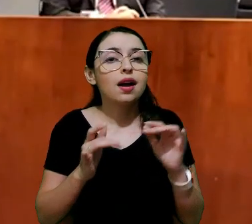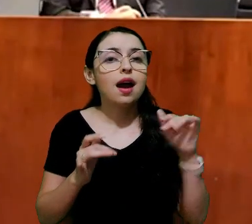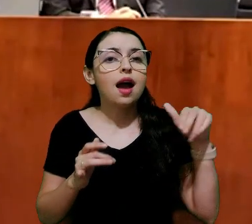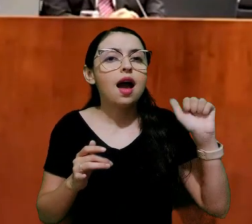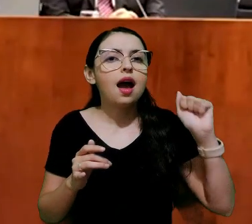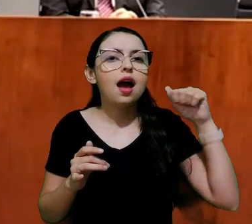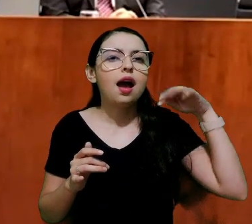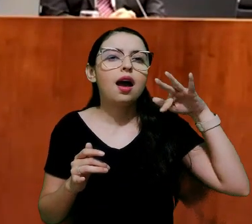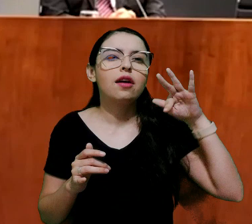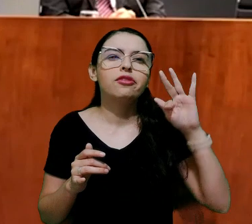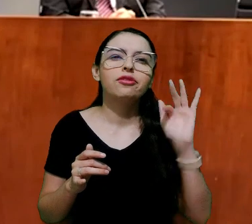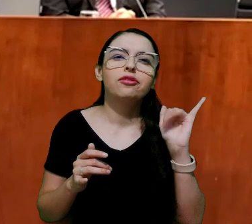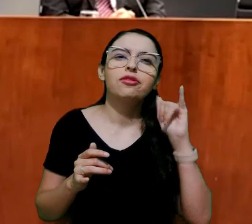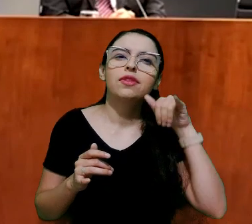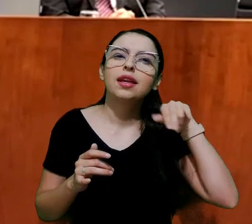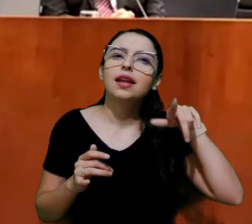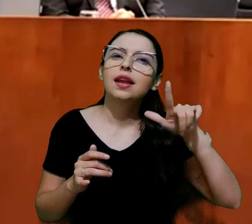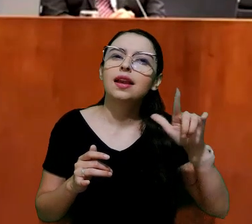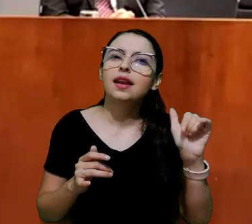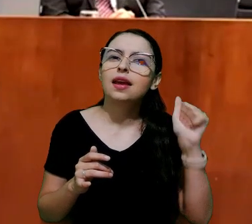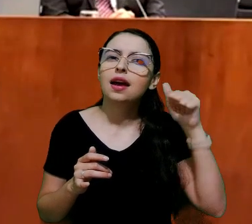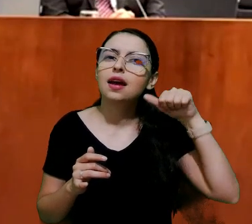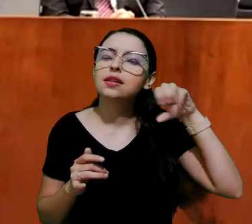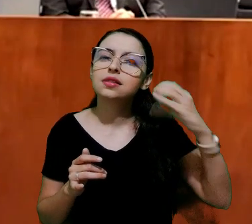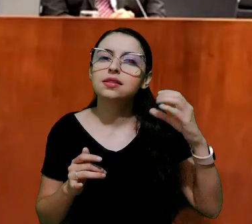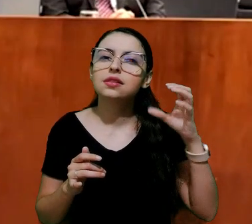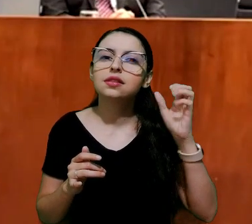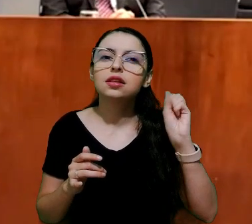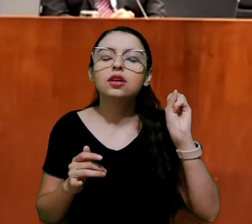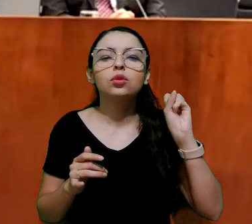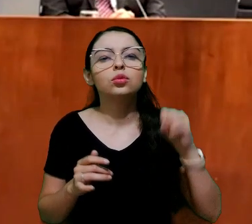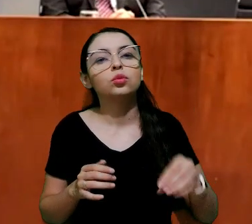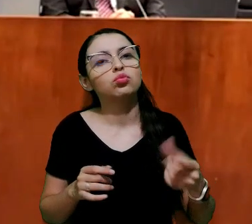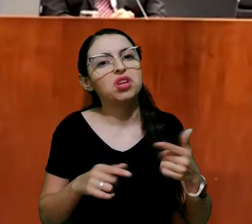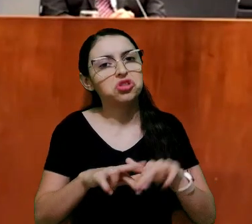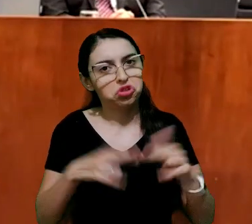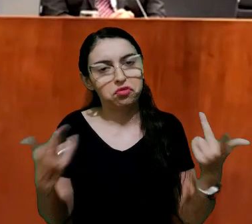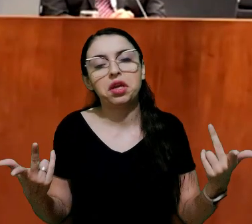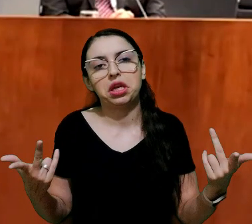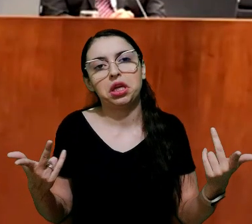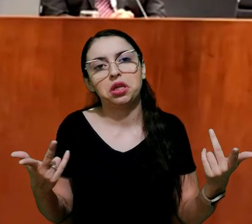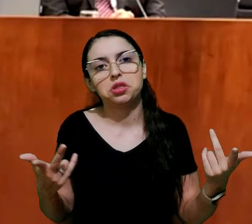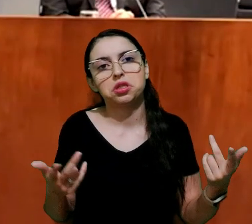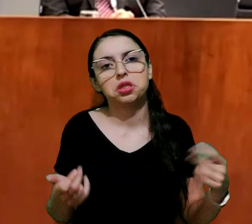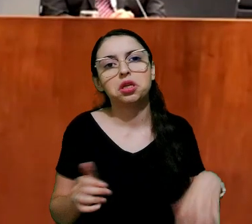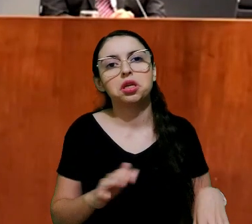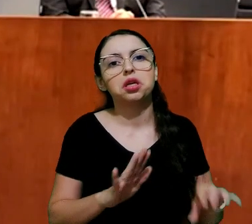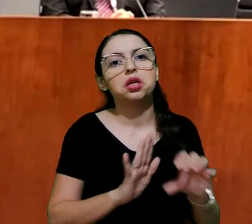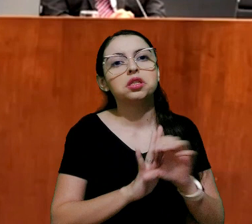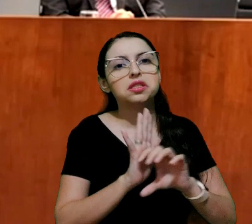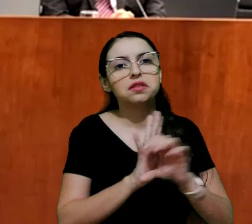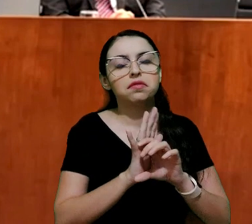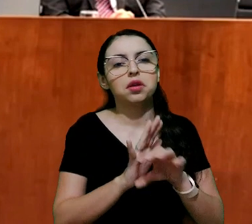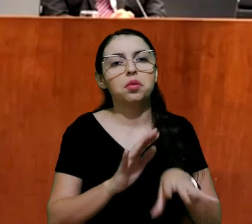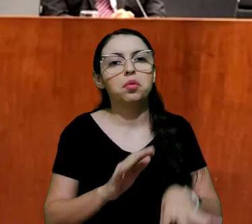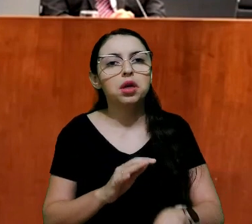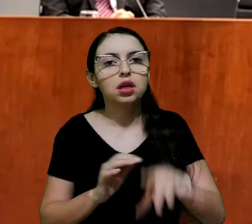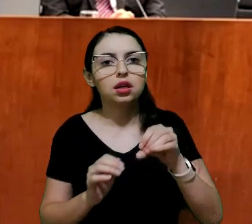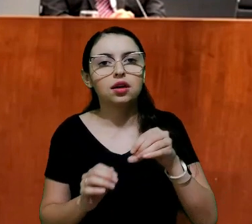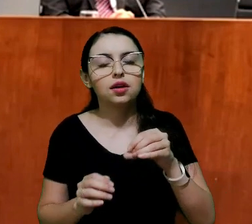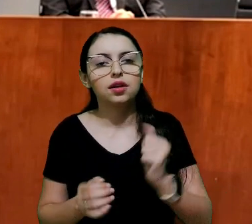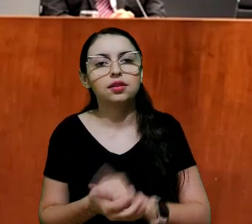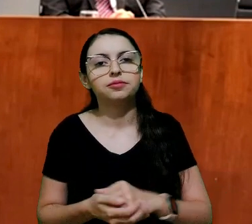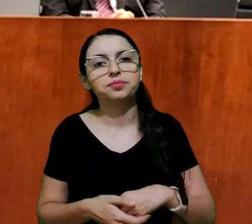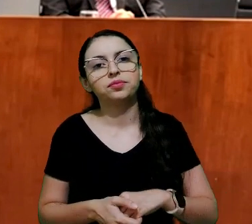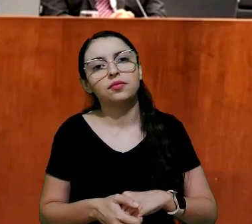outra causa, que não a civil, que não a adoção, que não a biológica.